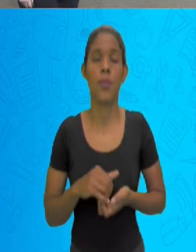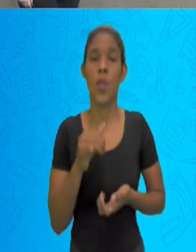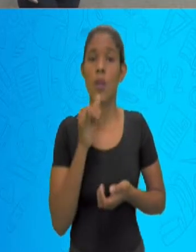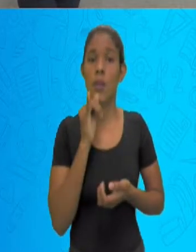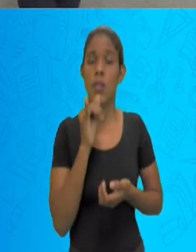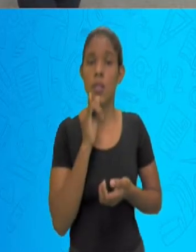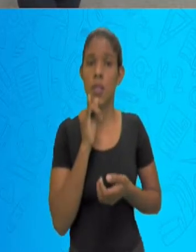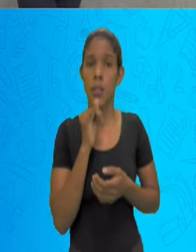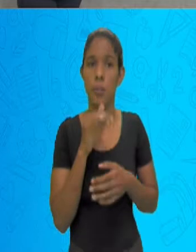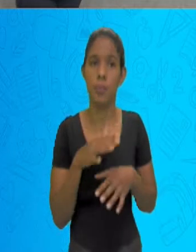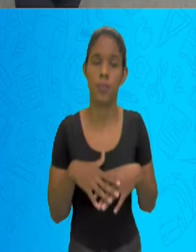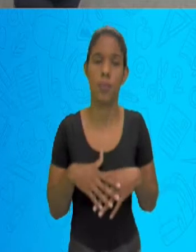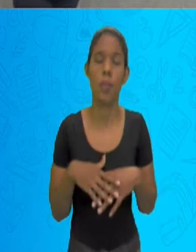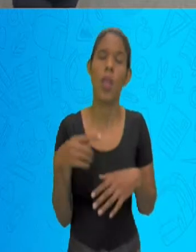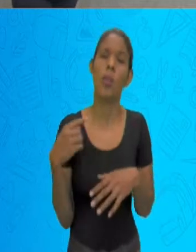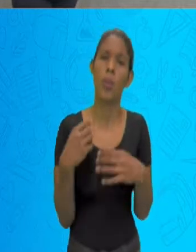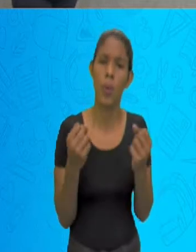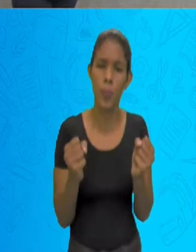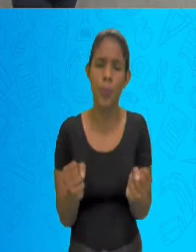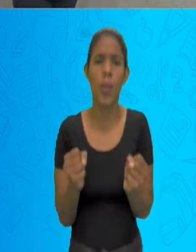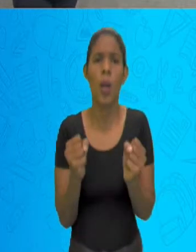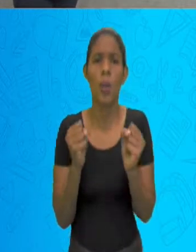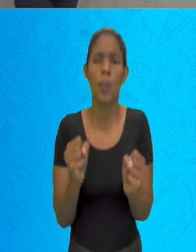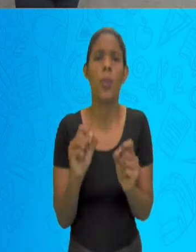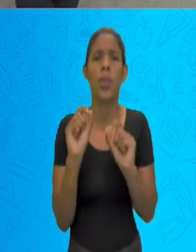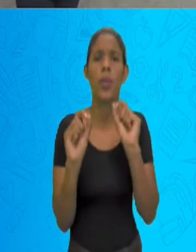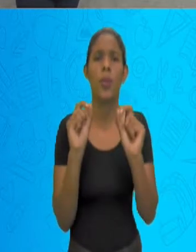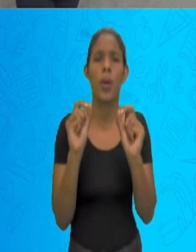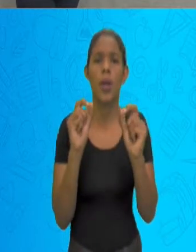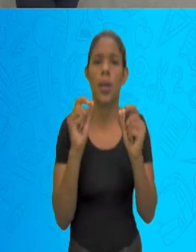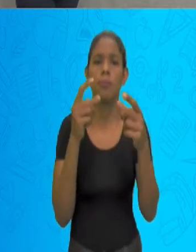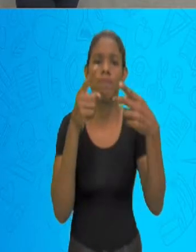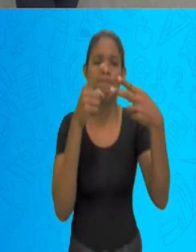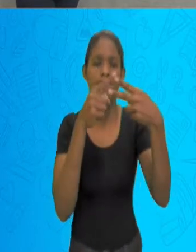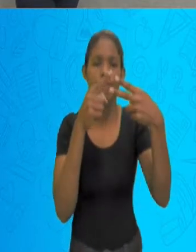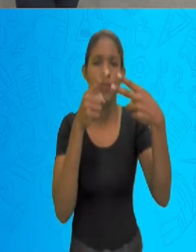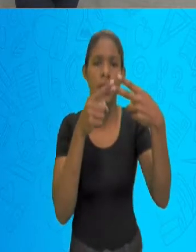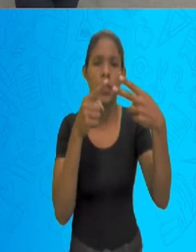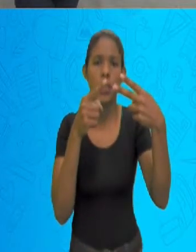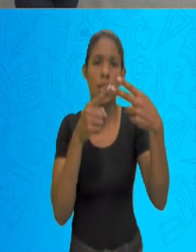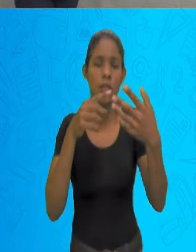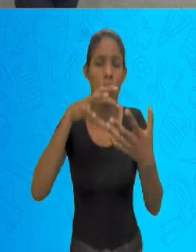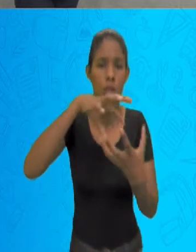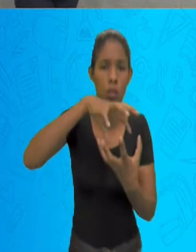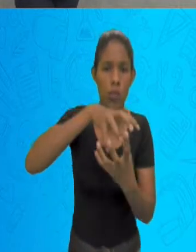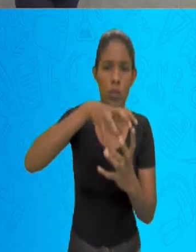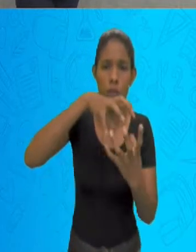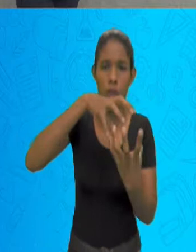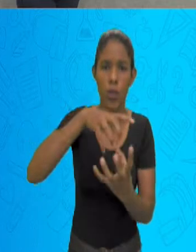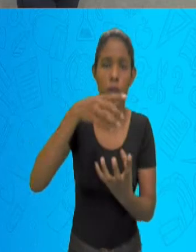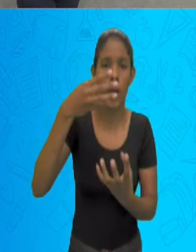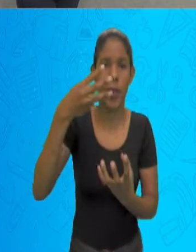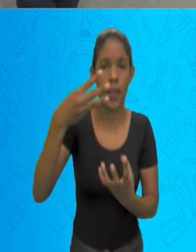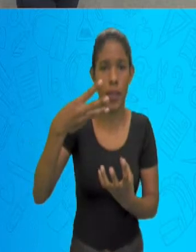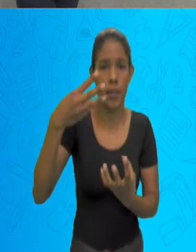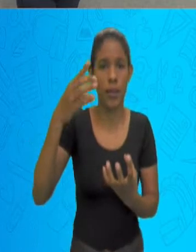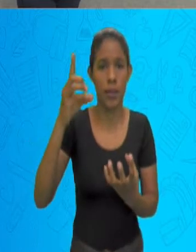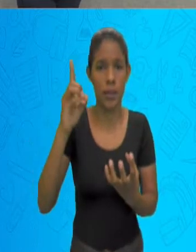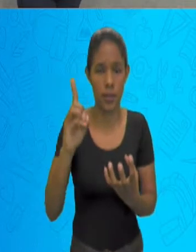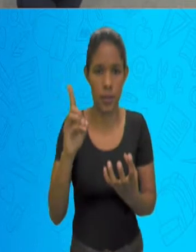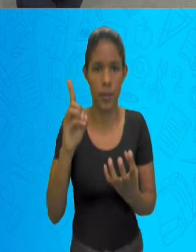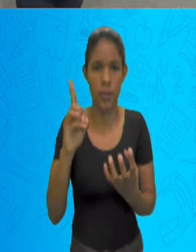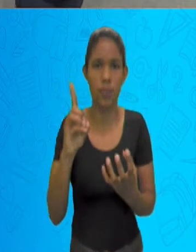Nós podemos classificar essas figuras que não são planas e são chamadas